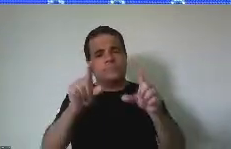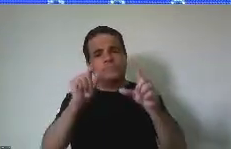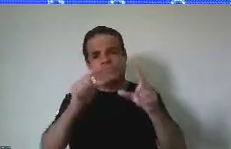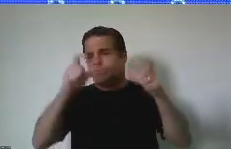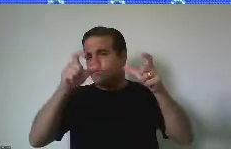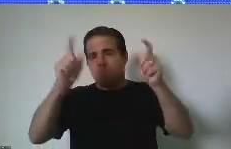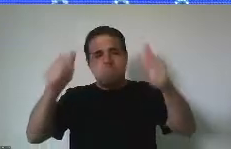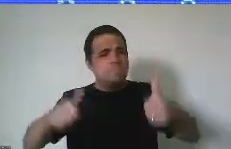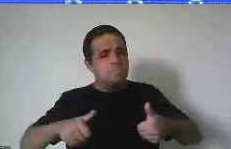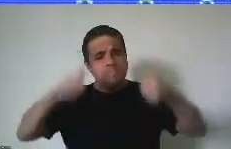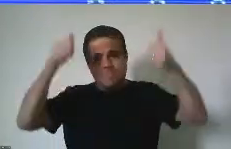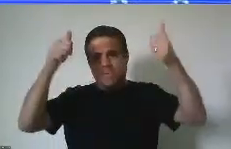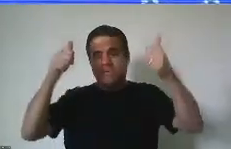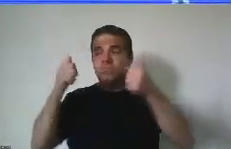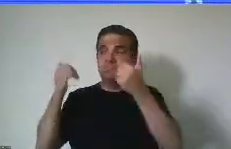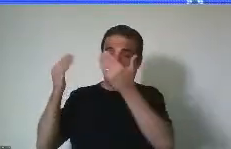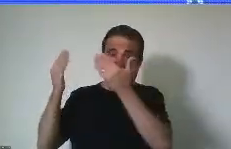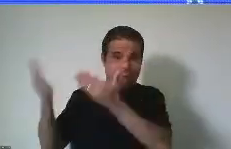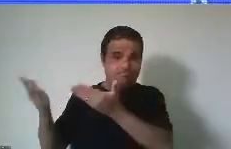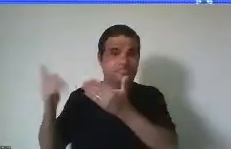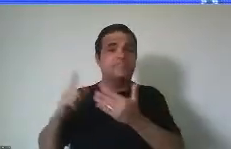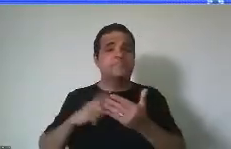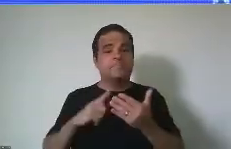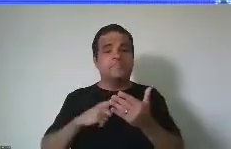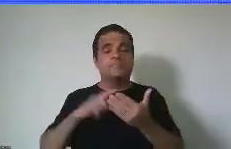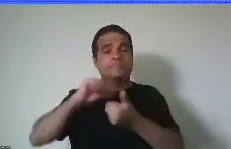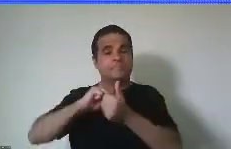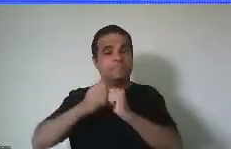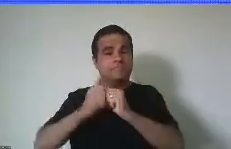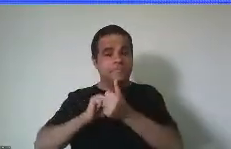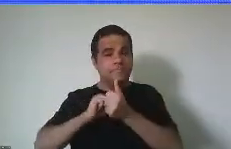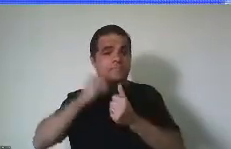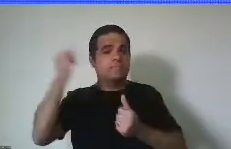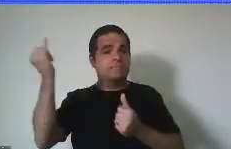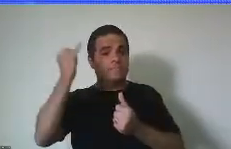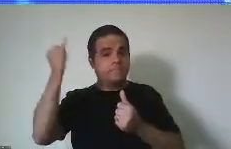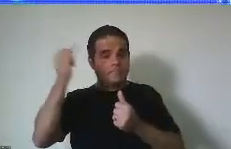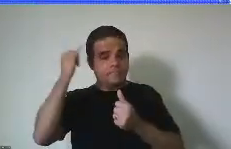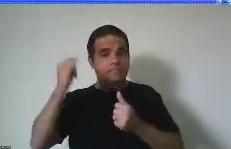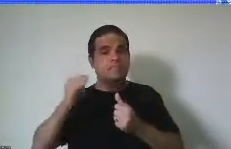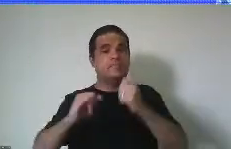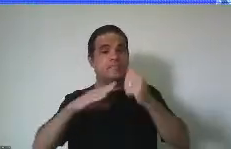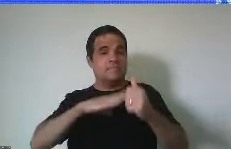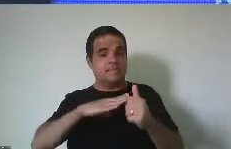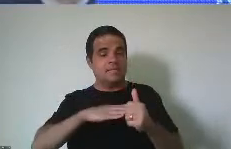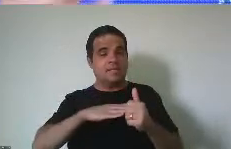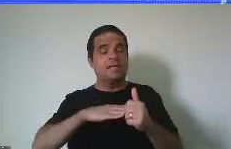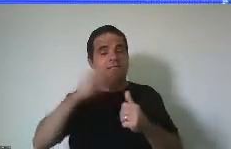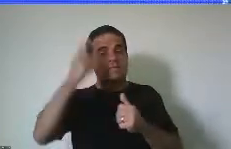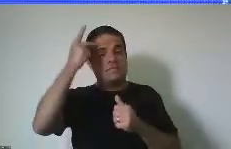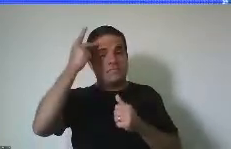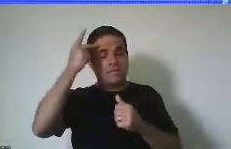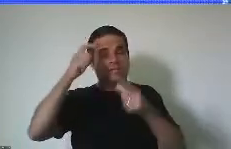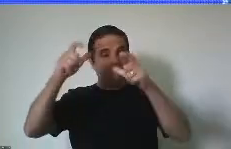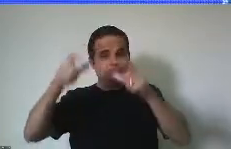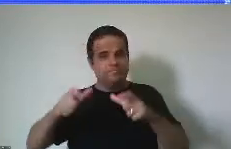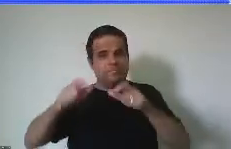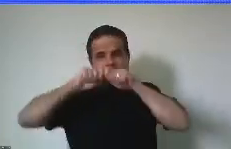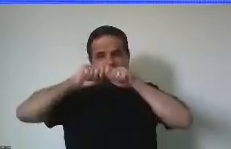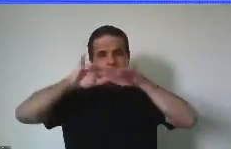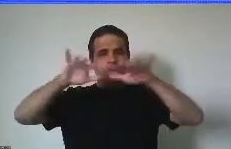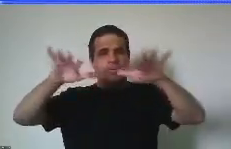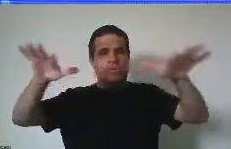aqui a esquerda a gente tem uma das nossas substações mais importantes da cidade de São Paulo subestação Bandeirantes que abastece todo o setor